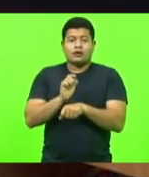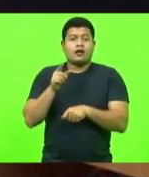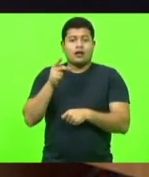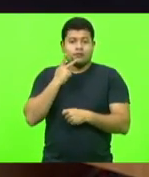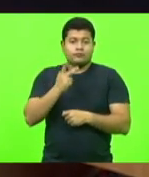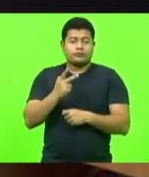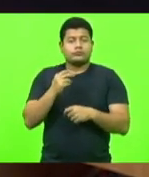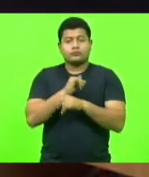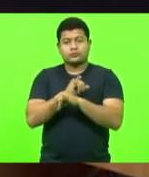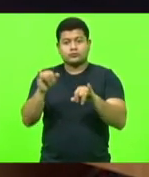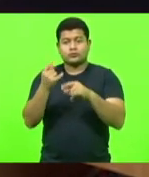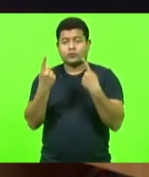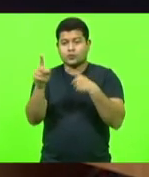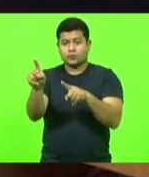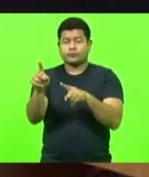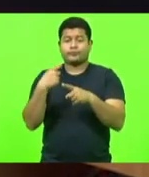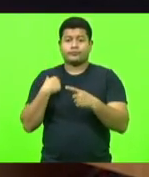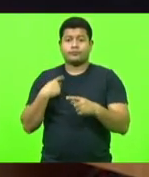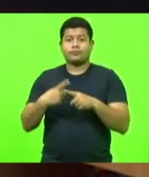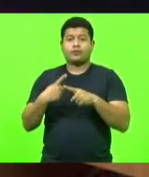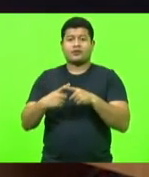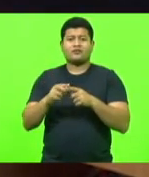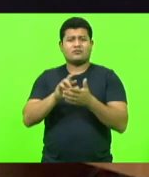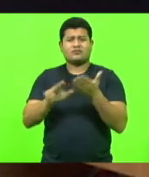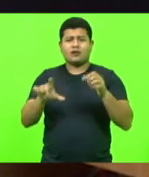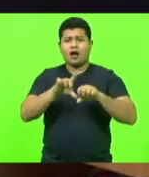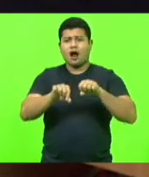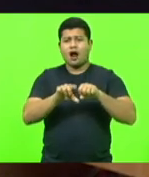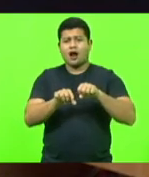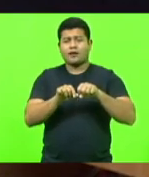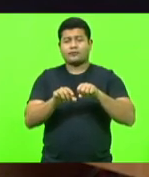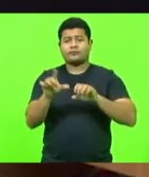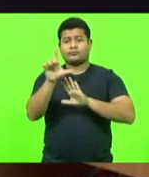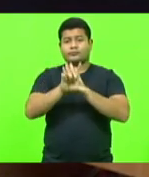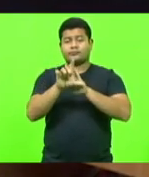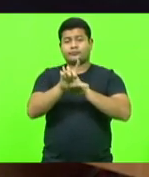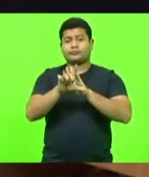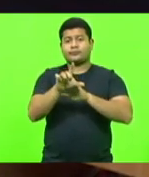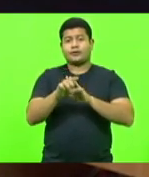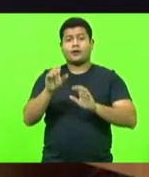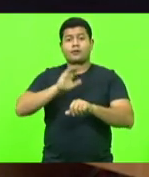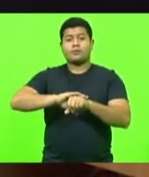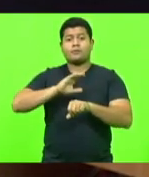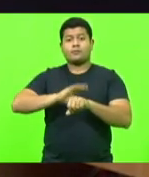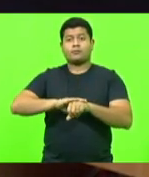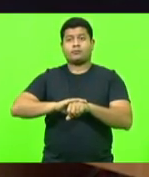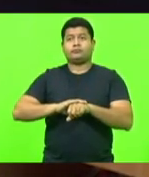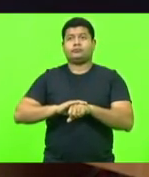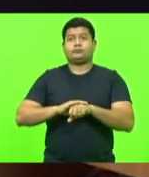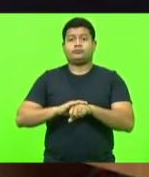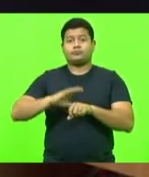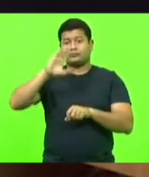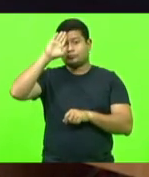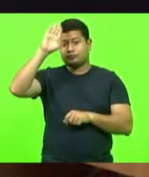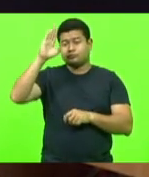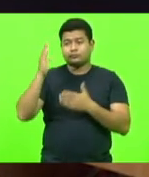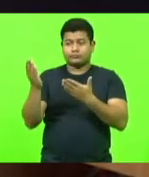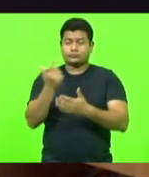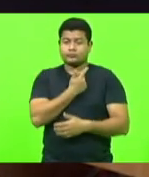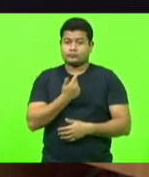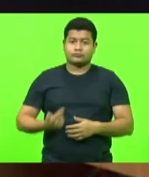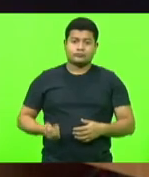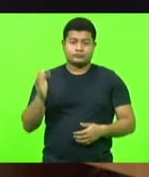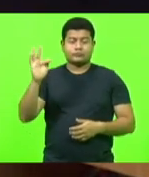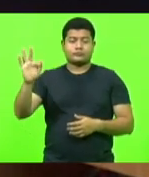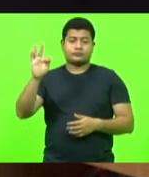porque contraria aí vários artigos da legislação, que é competência exclusiva da União, como bem disse aqui há